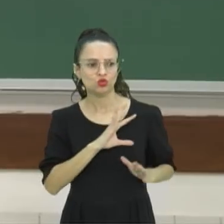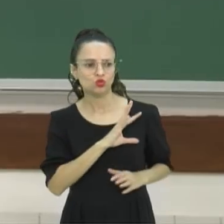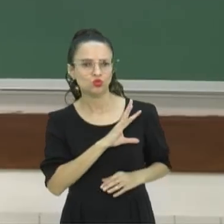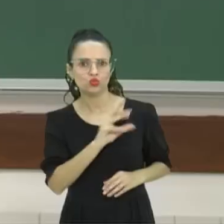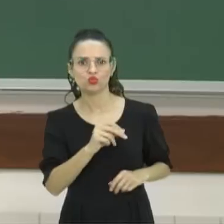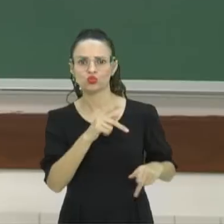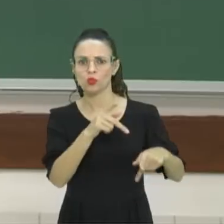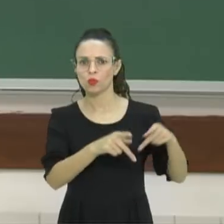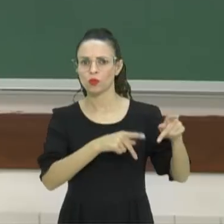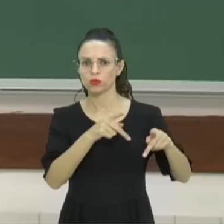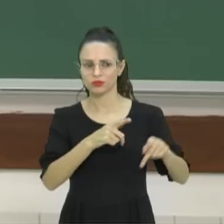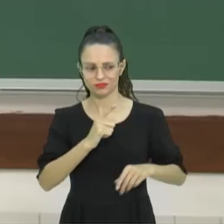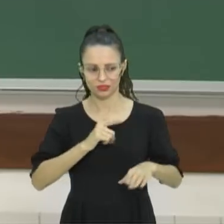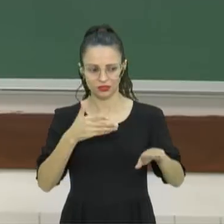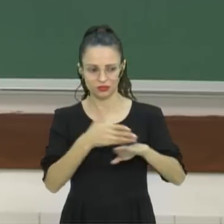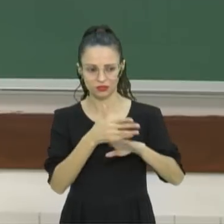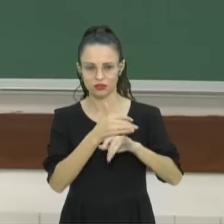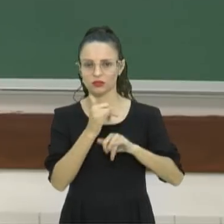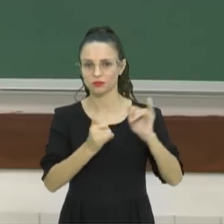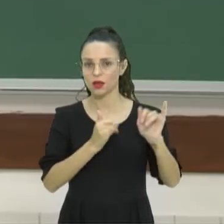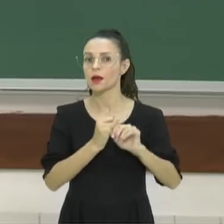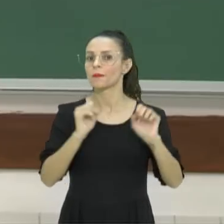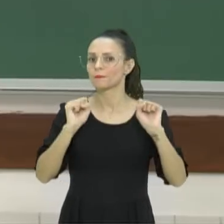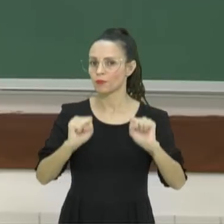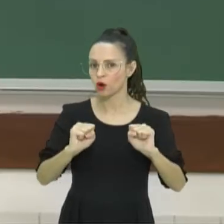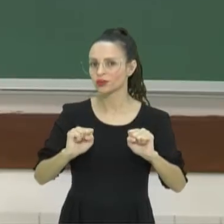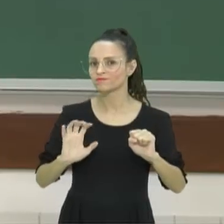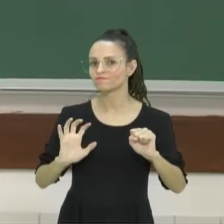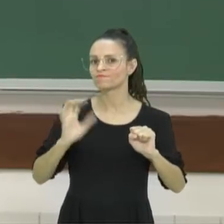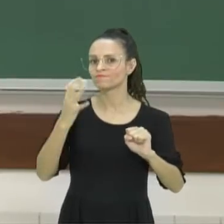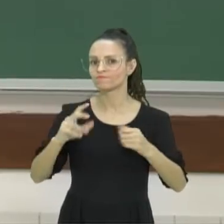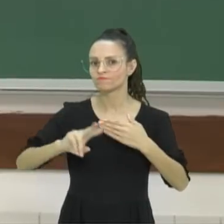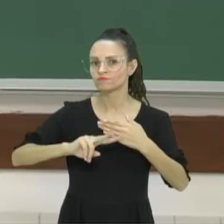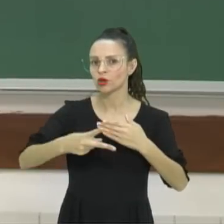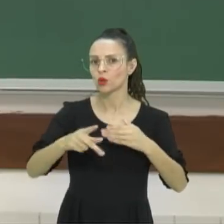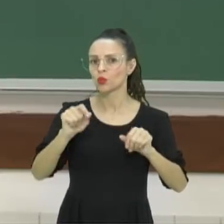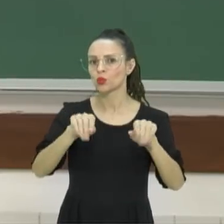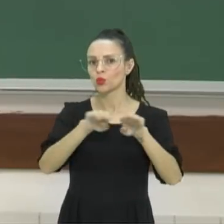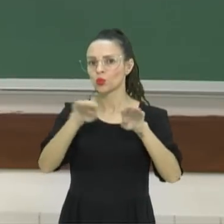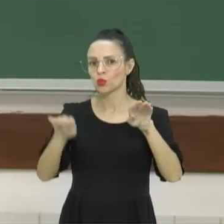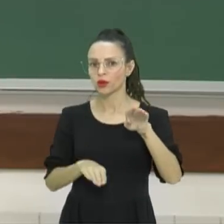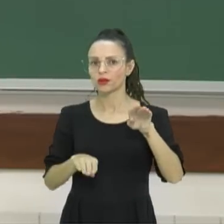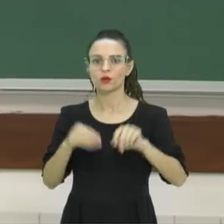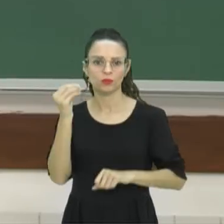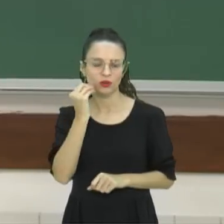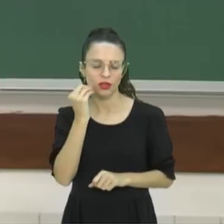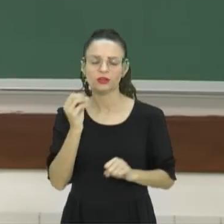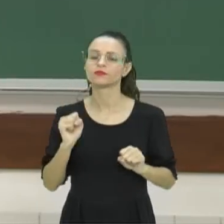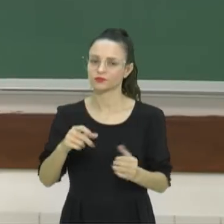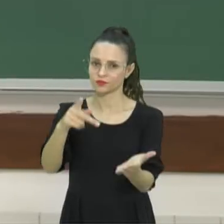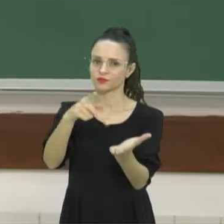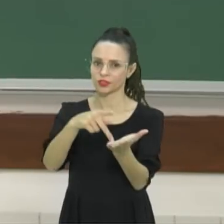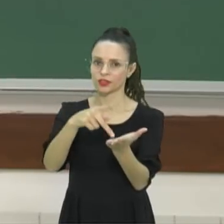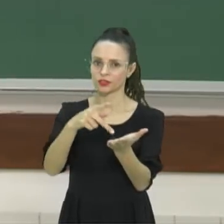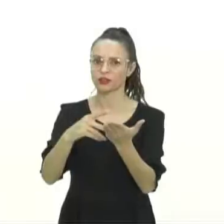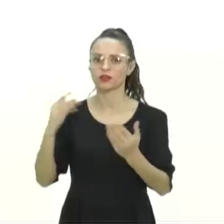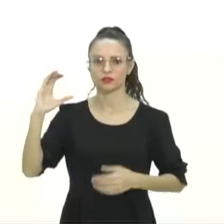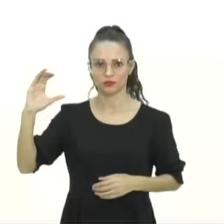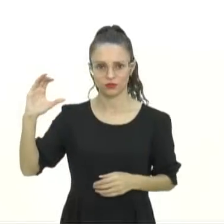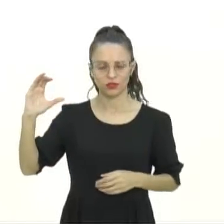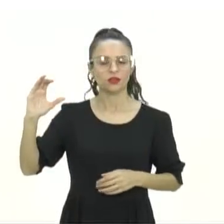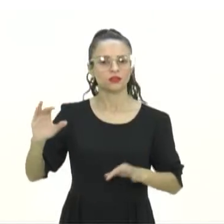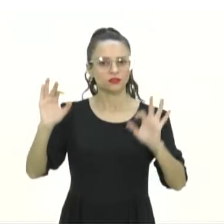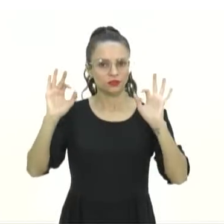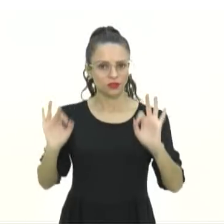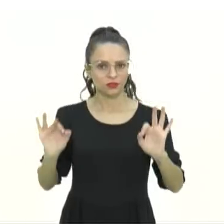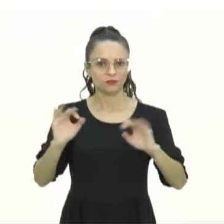população possui, pode gerar desigualdade de oportunidades. Isso é fato, isso é verdadeiro. Então, a letra C do